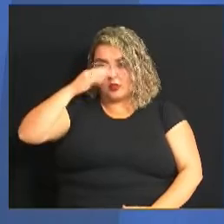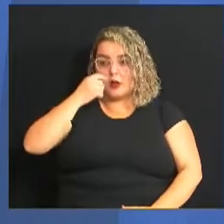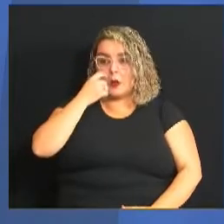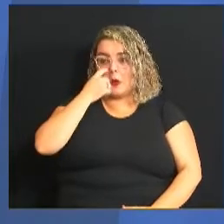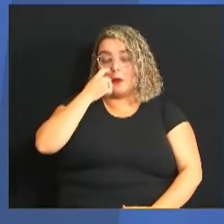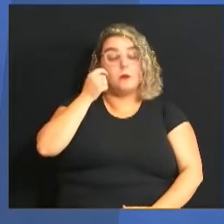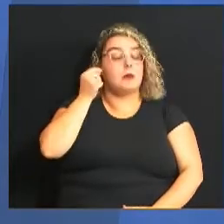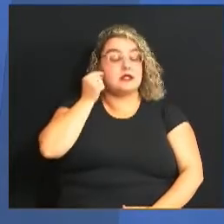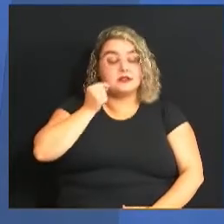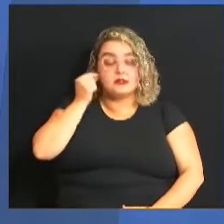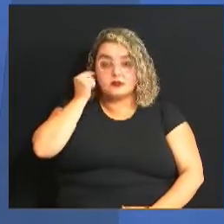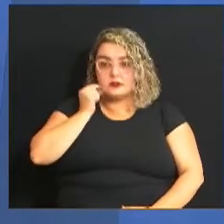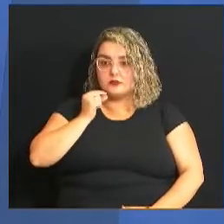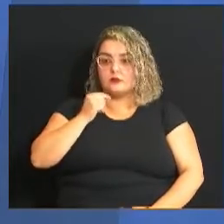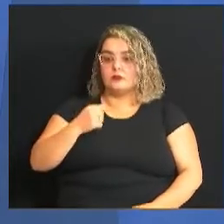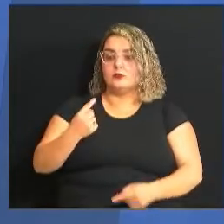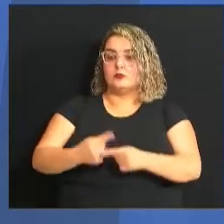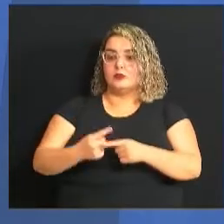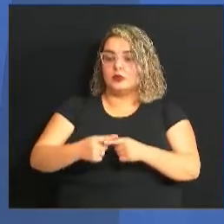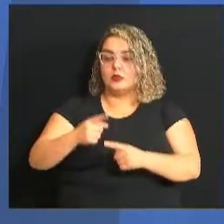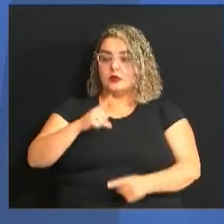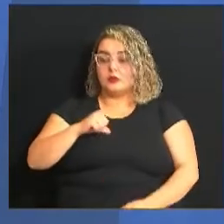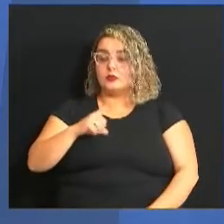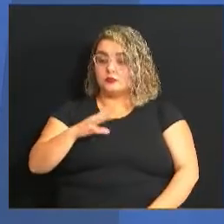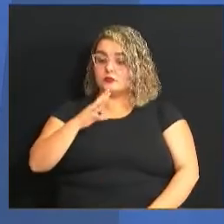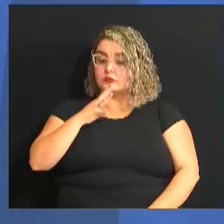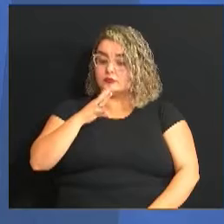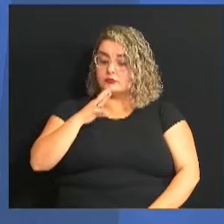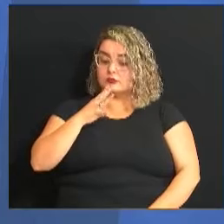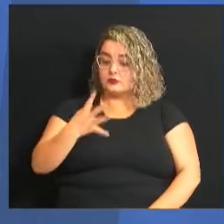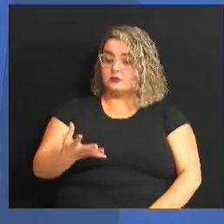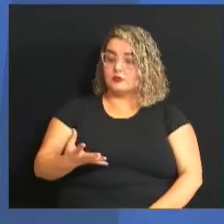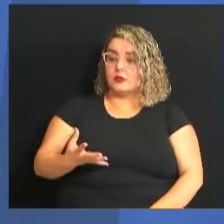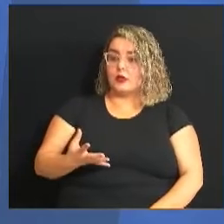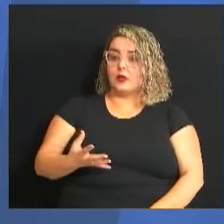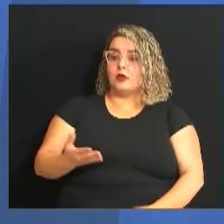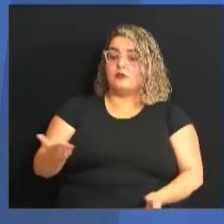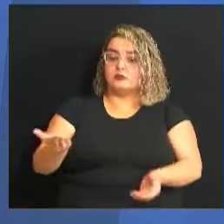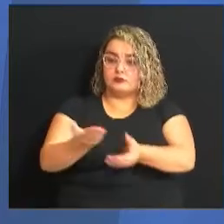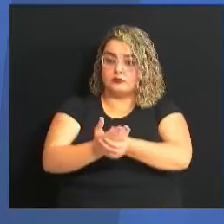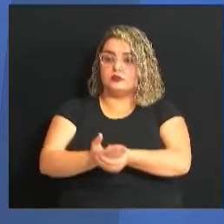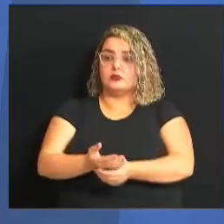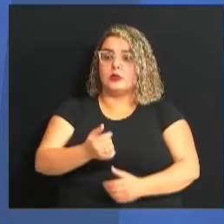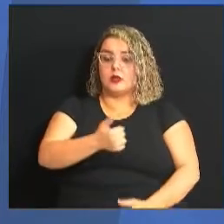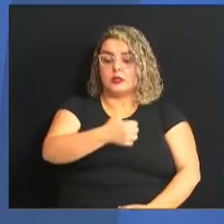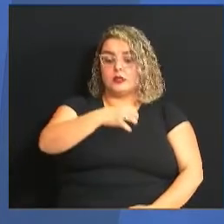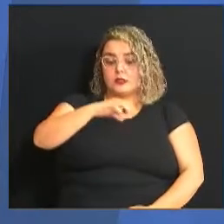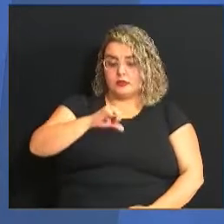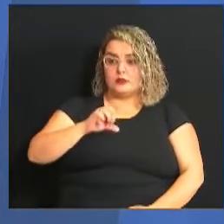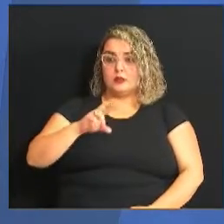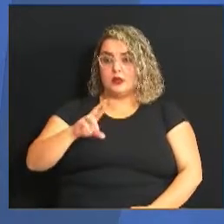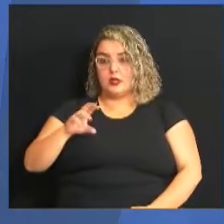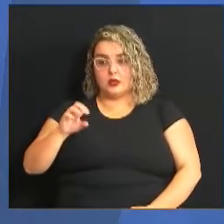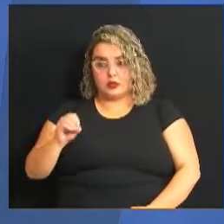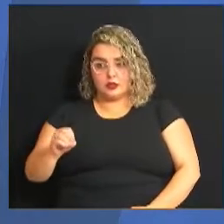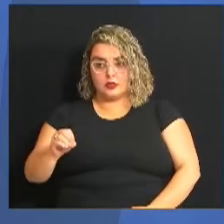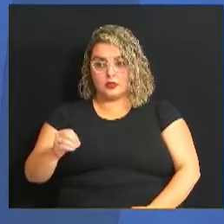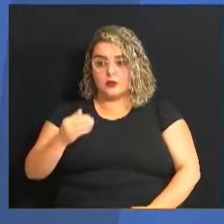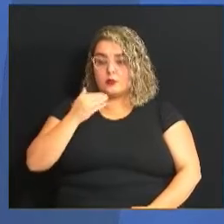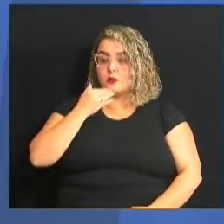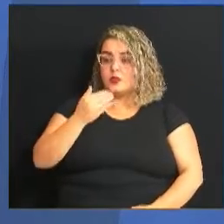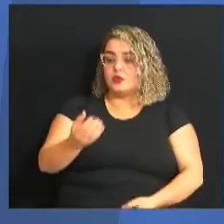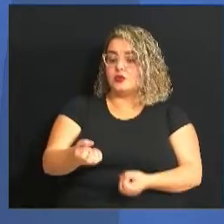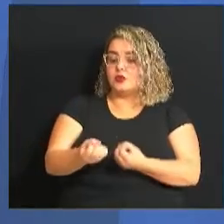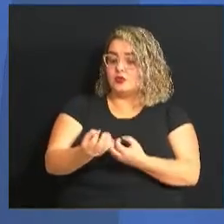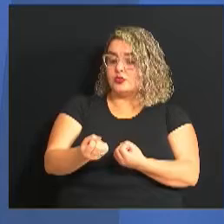tomou conhecimento e inclusive protocolou esse requerimento que estava no inventário da 19ª reunião ordinária, pedindo